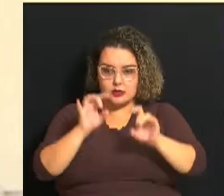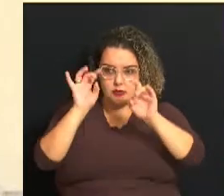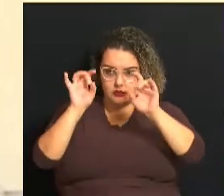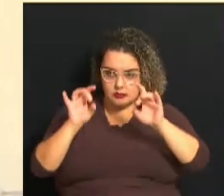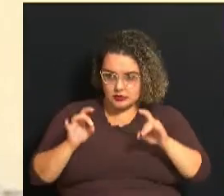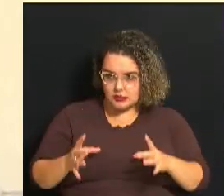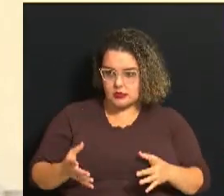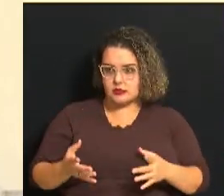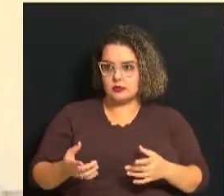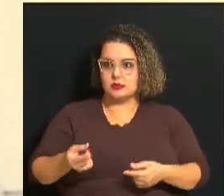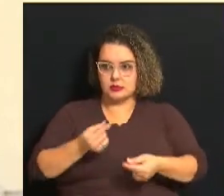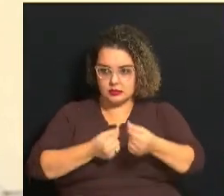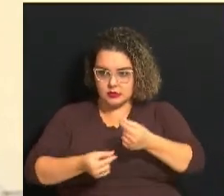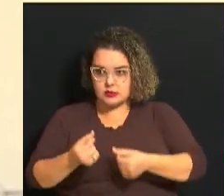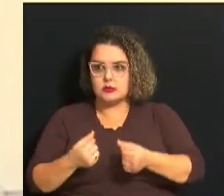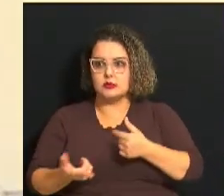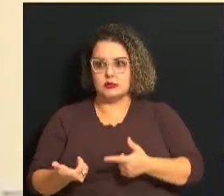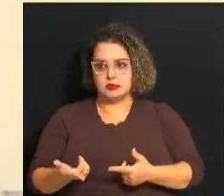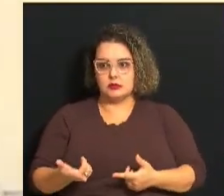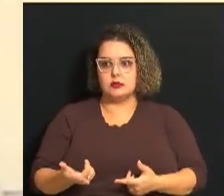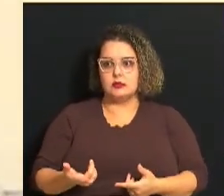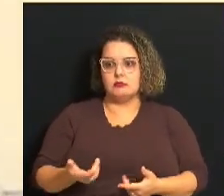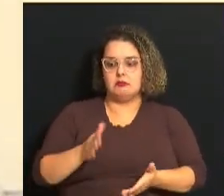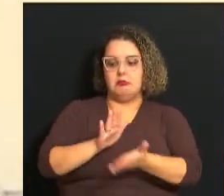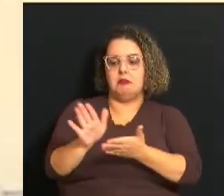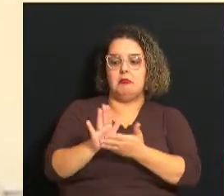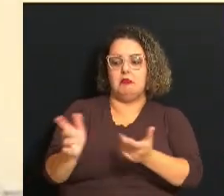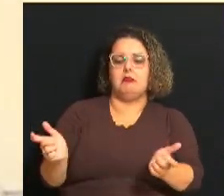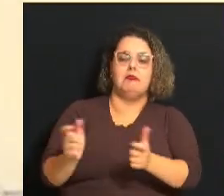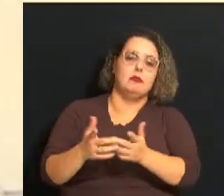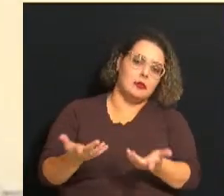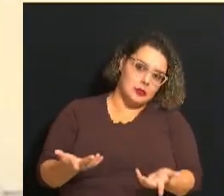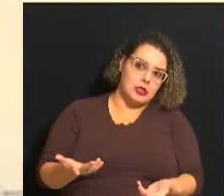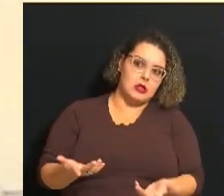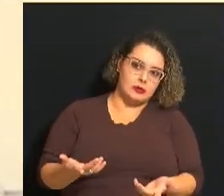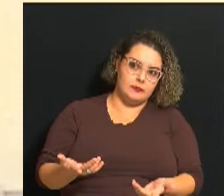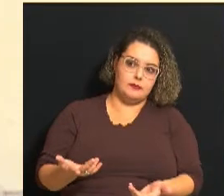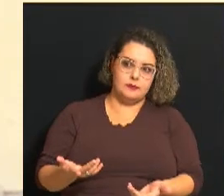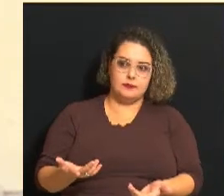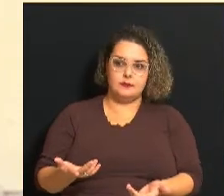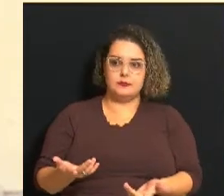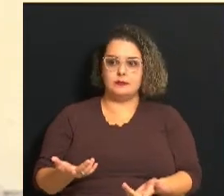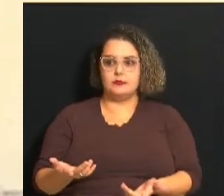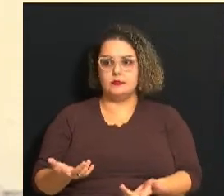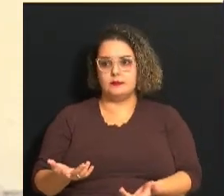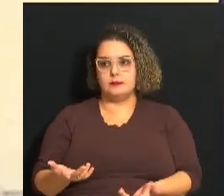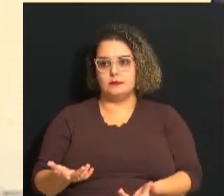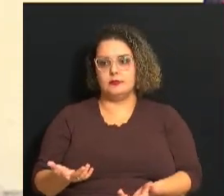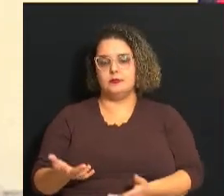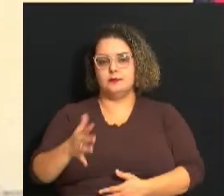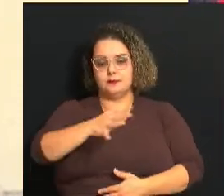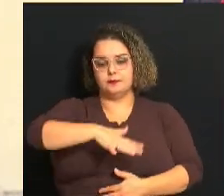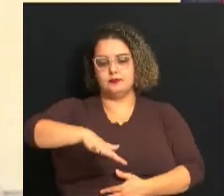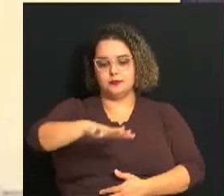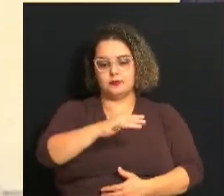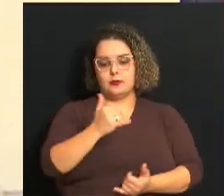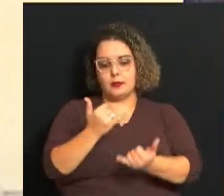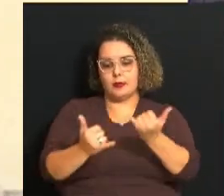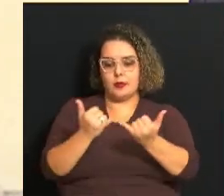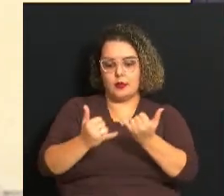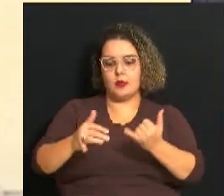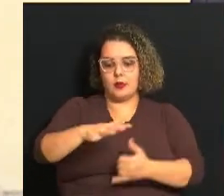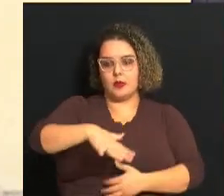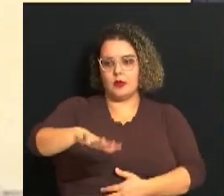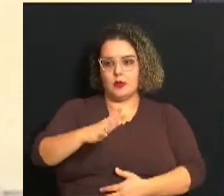muita das vezes econômico na financeira de enxugar cursos ou eliminar é nada é parcela dos trabalhadores do segmento